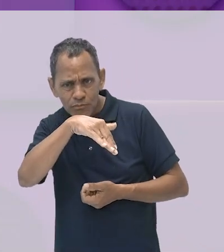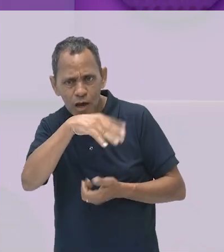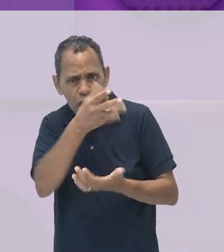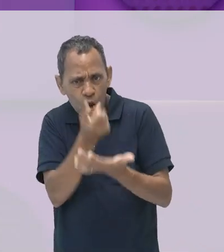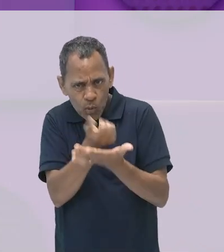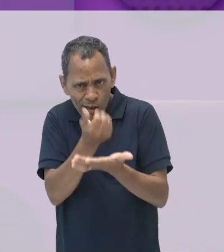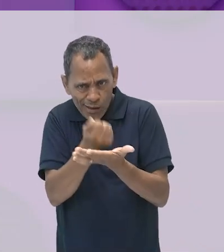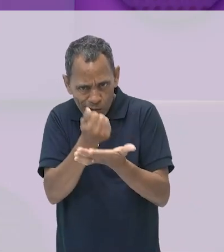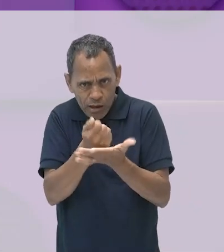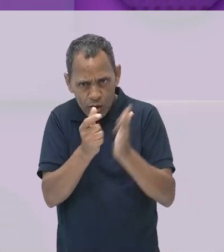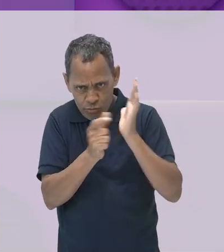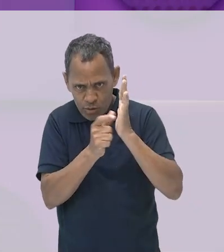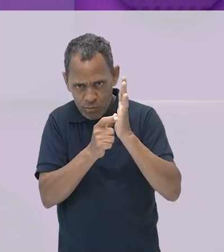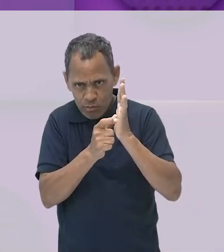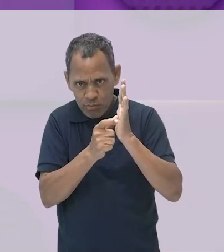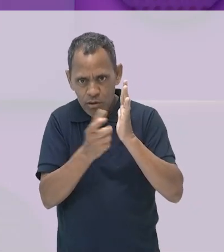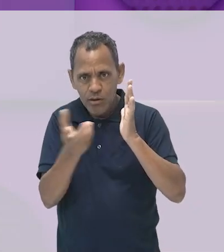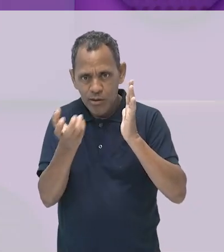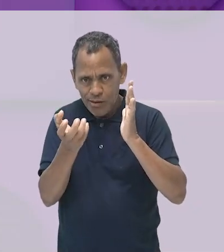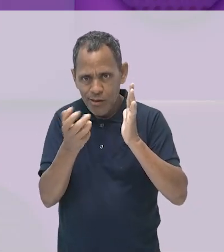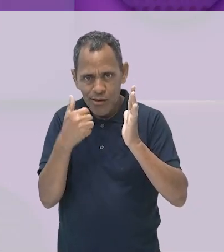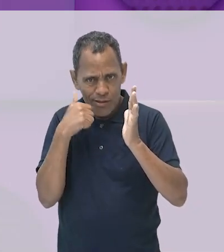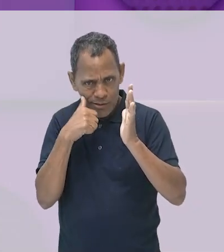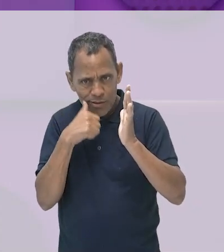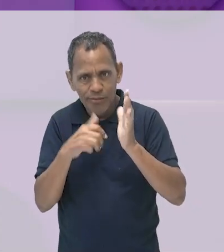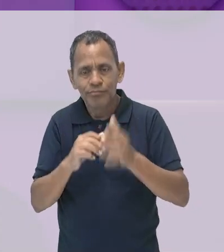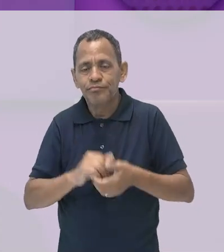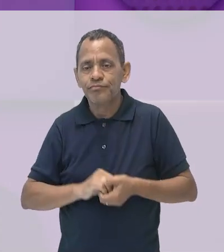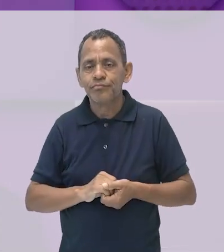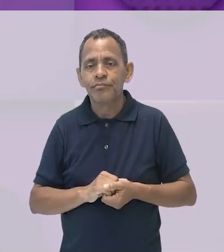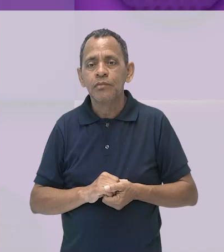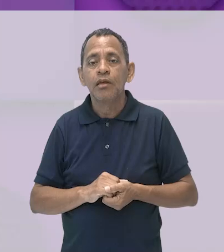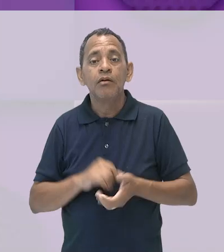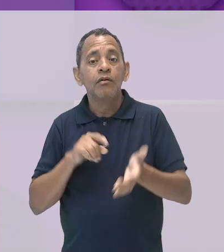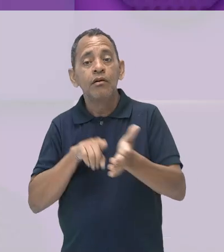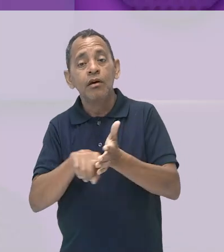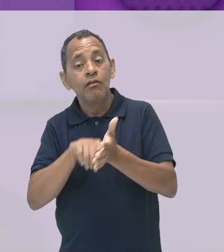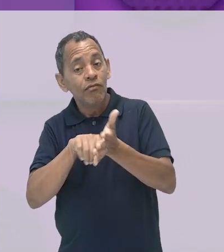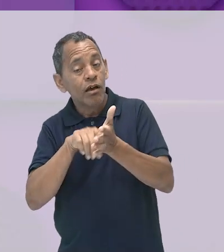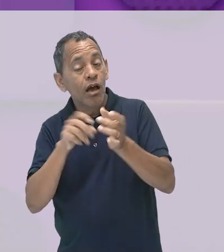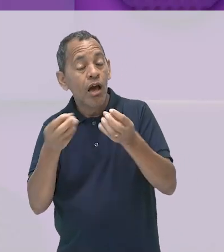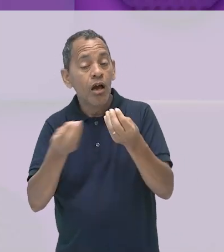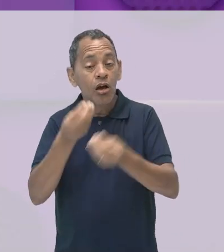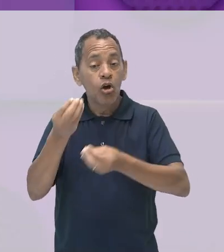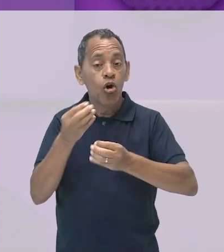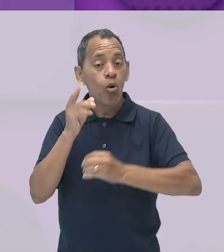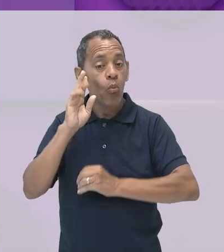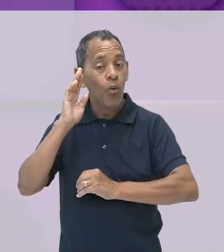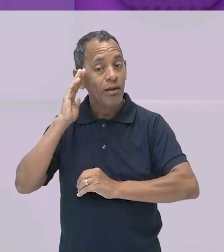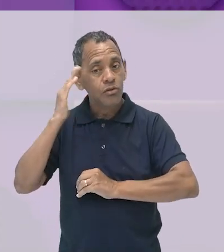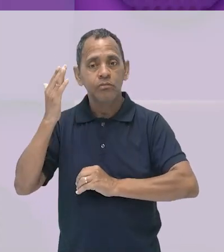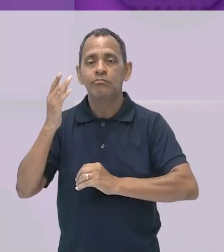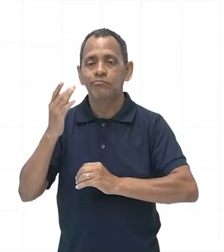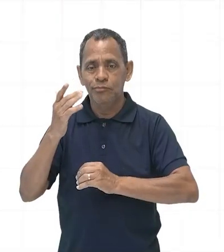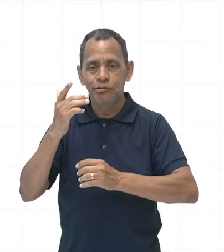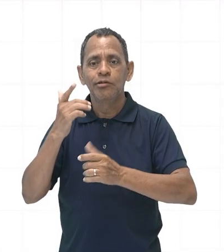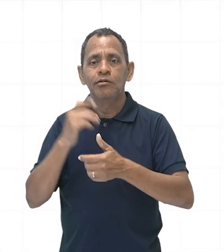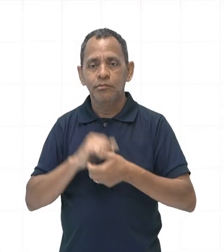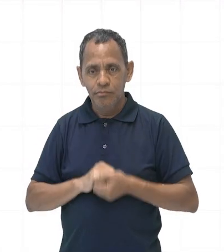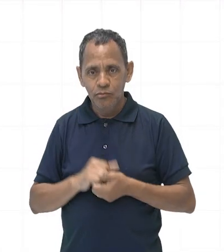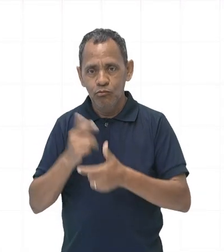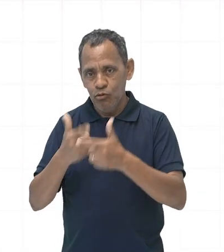o aplicativo que ela quer? Então, a gente tem que verificar como vamos resolver esse problema. Vamos acompanhar, então,